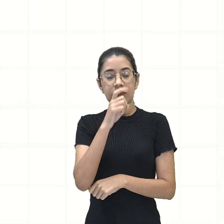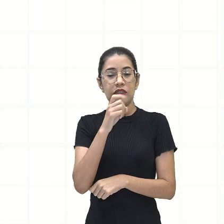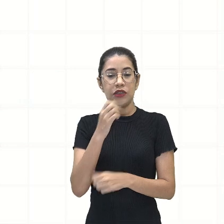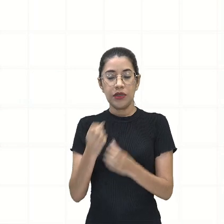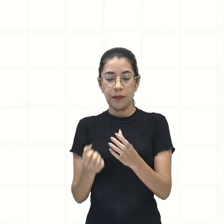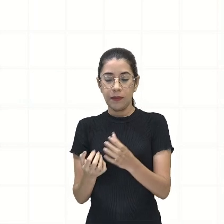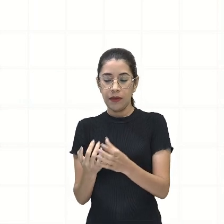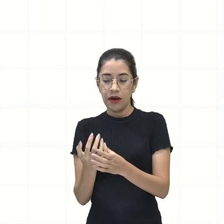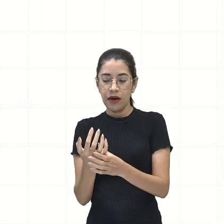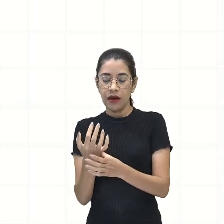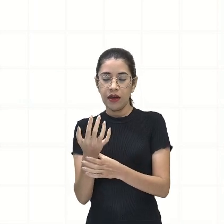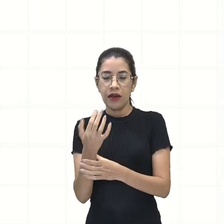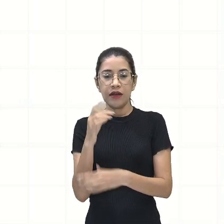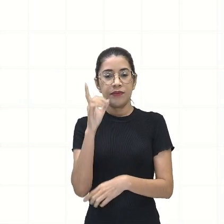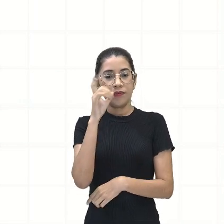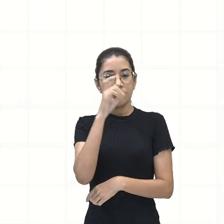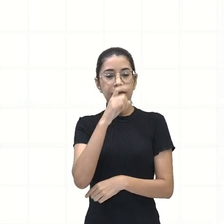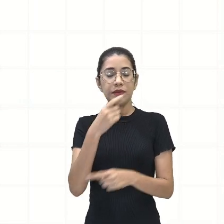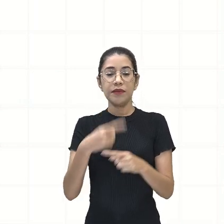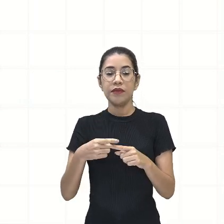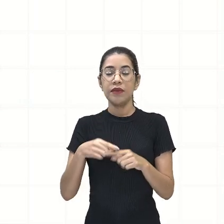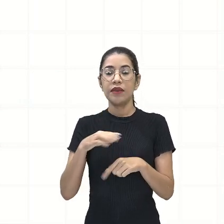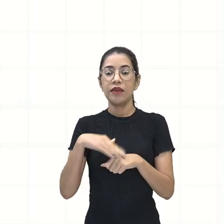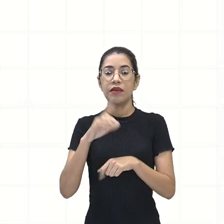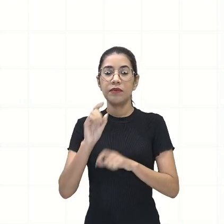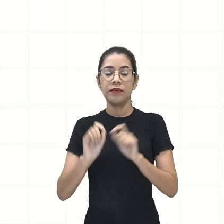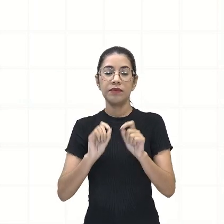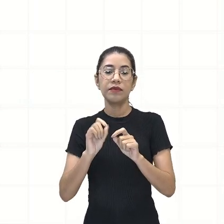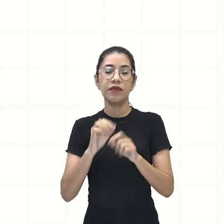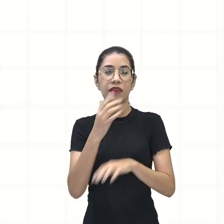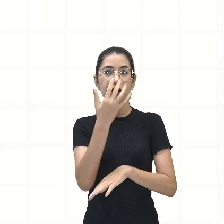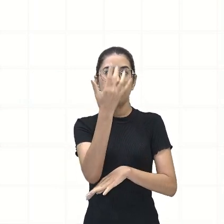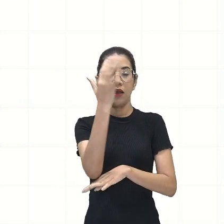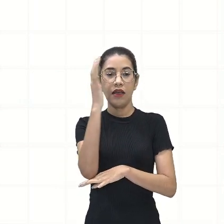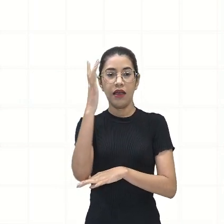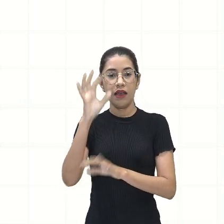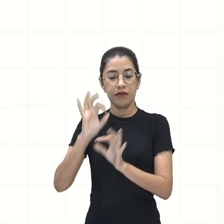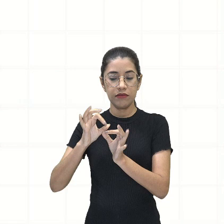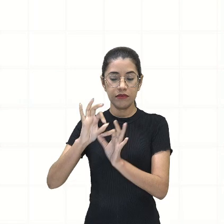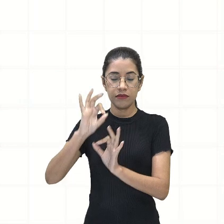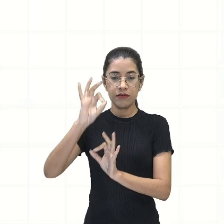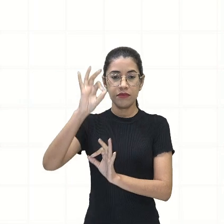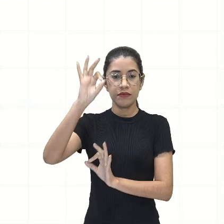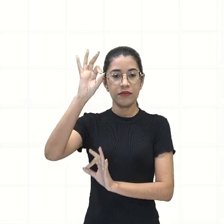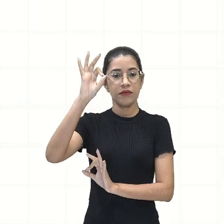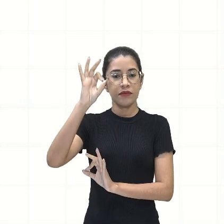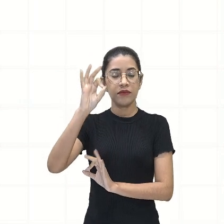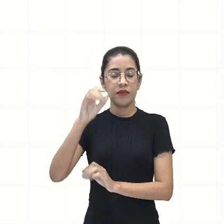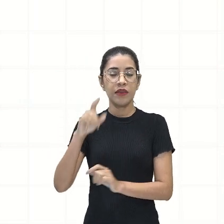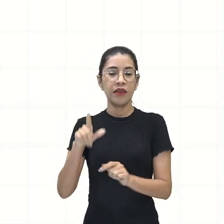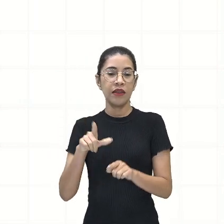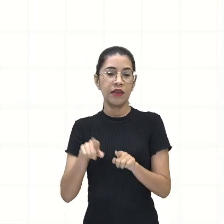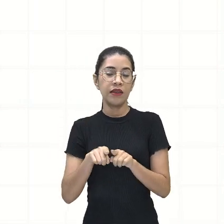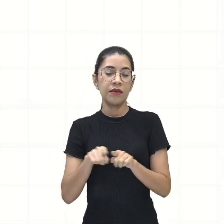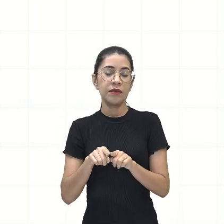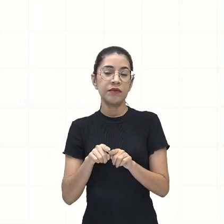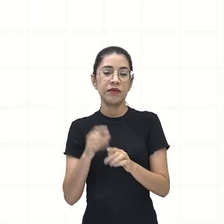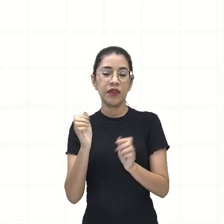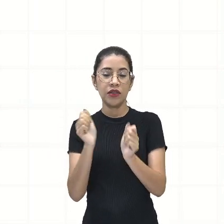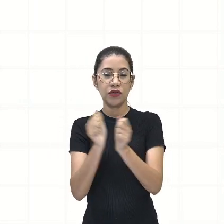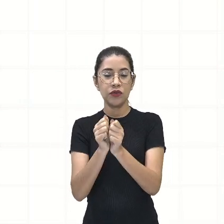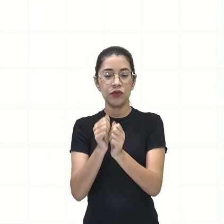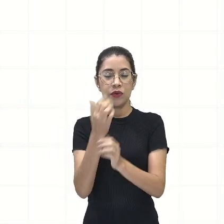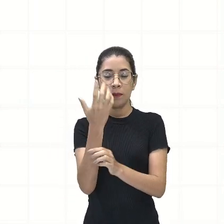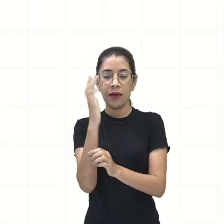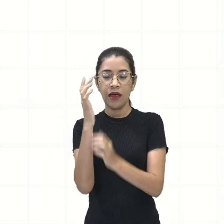se desenvolver, porque há um predomínio maior das árvores de grande porte, que elas estão ali próximas uma das